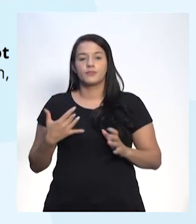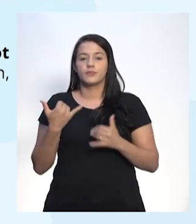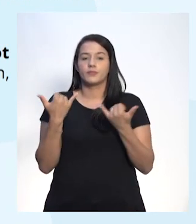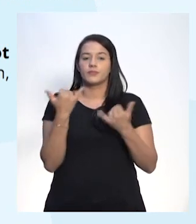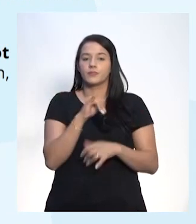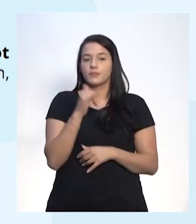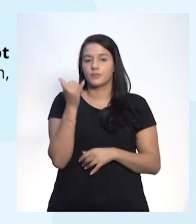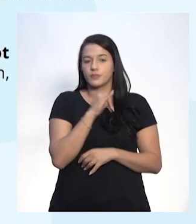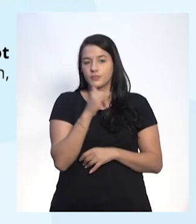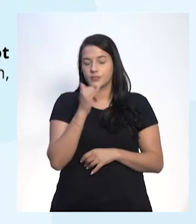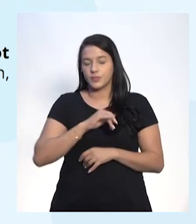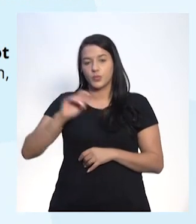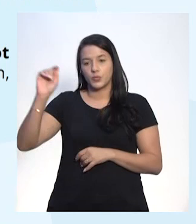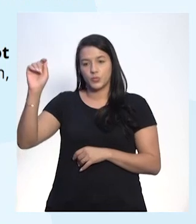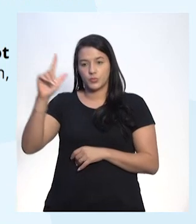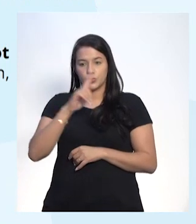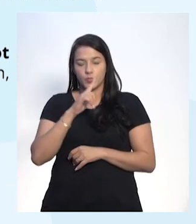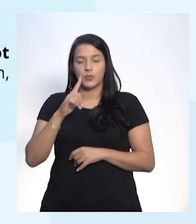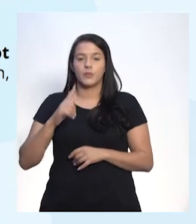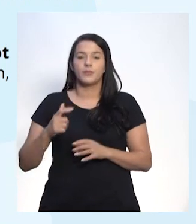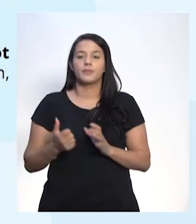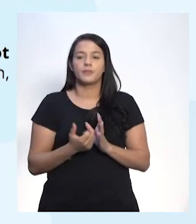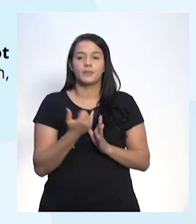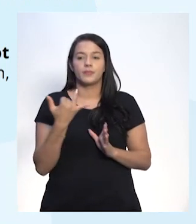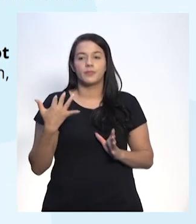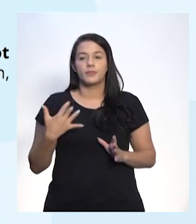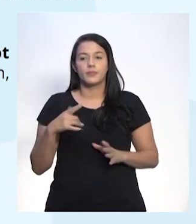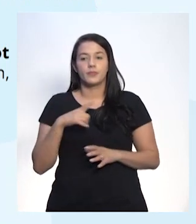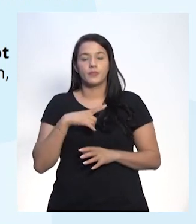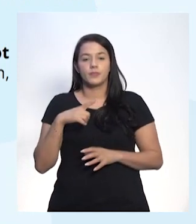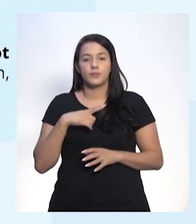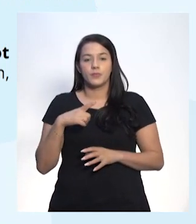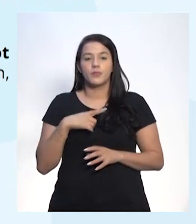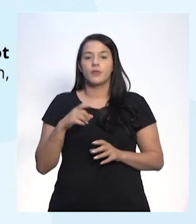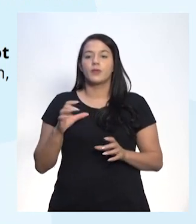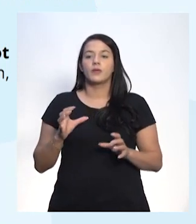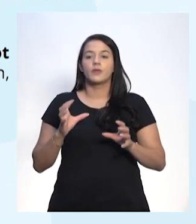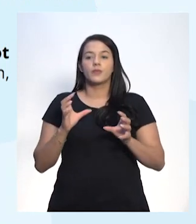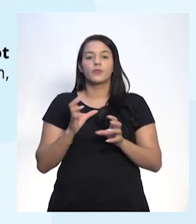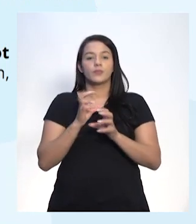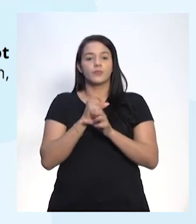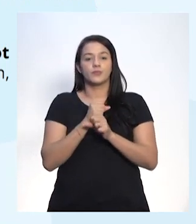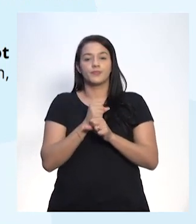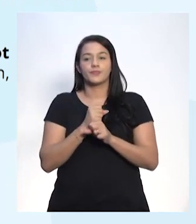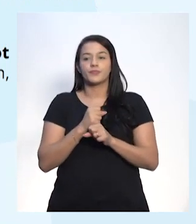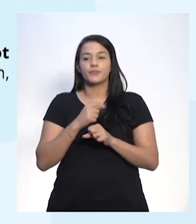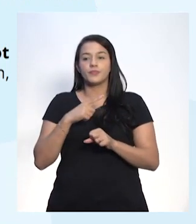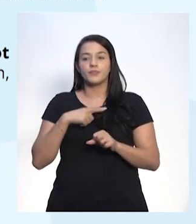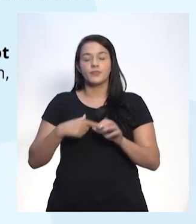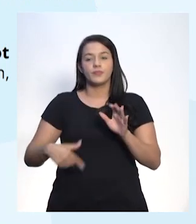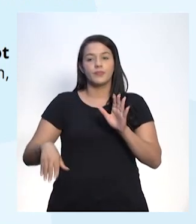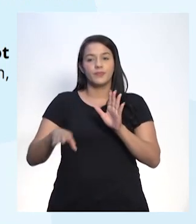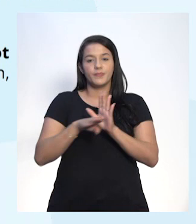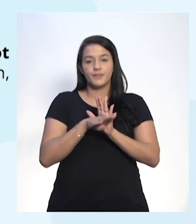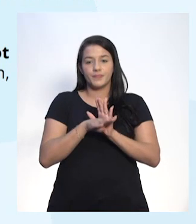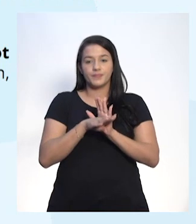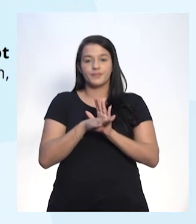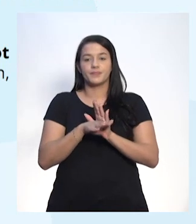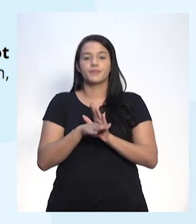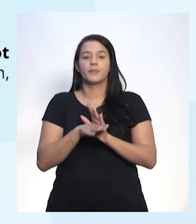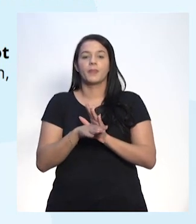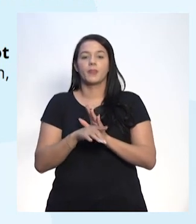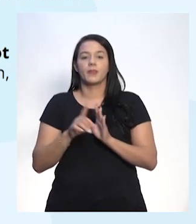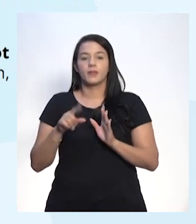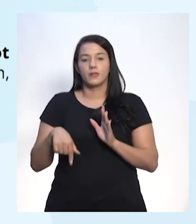energia solar. Então, a quantidade é o sujeito aqui, quantidade de energia solar que chega. Então, o verbo é